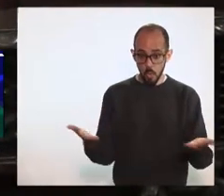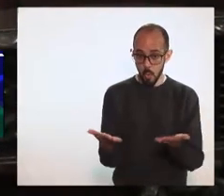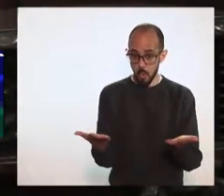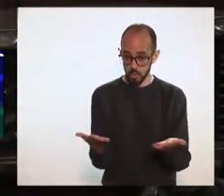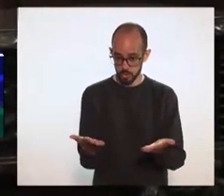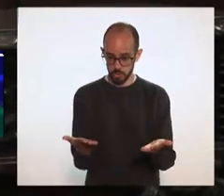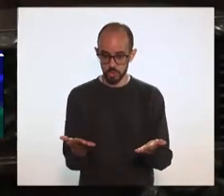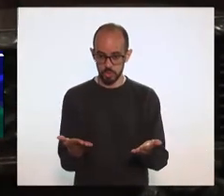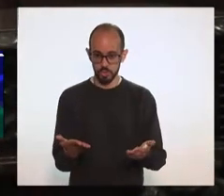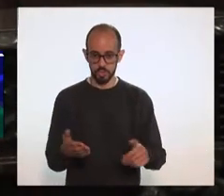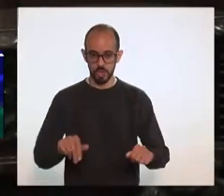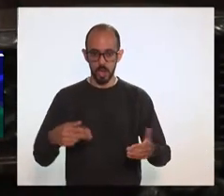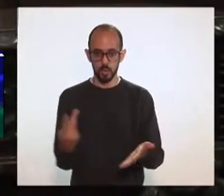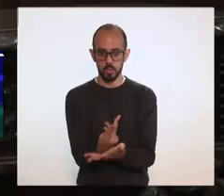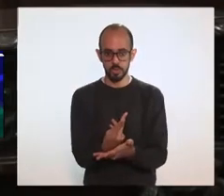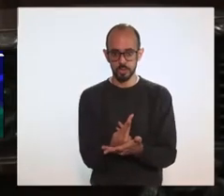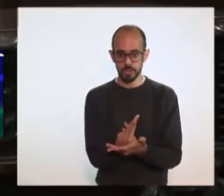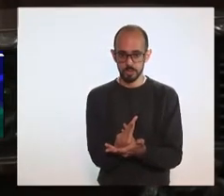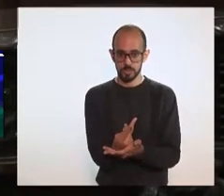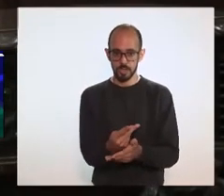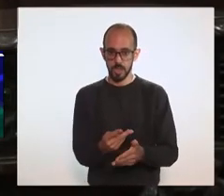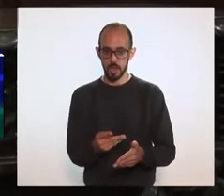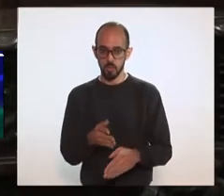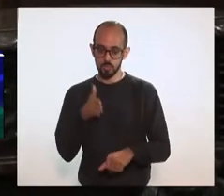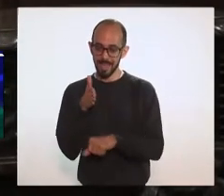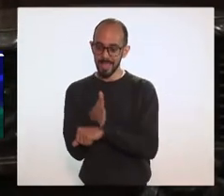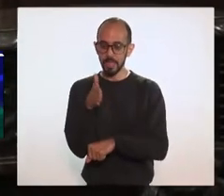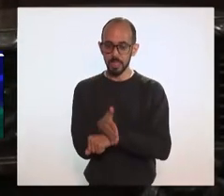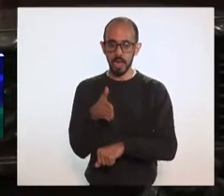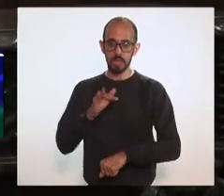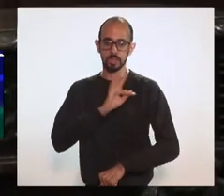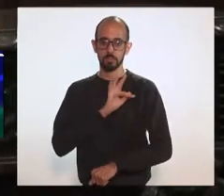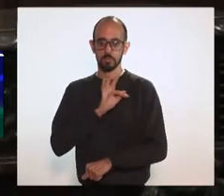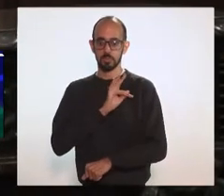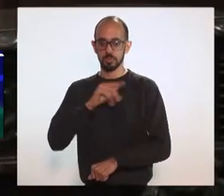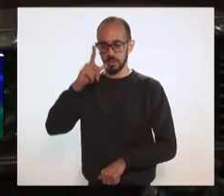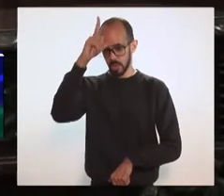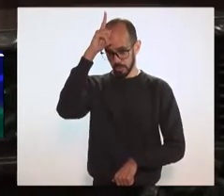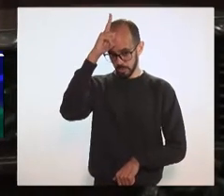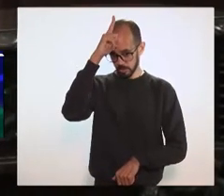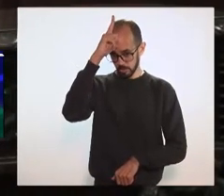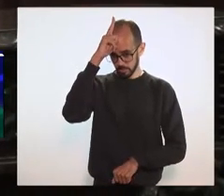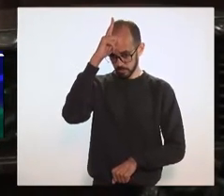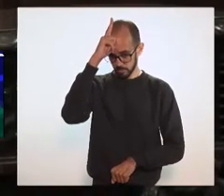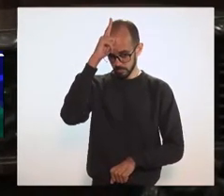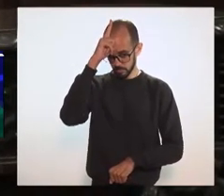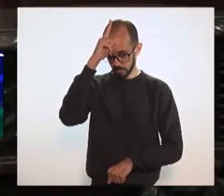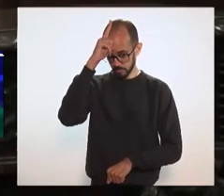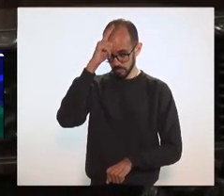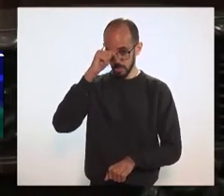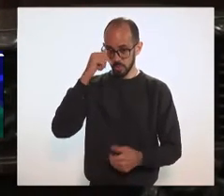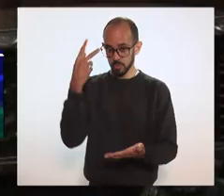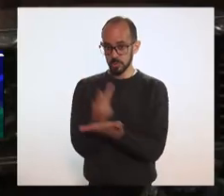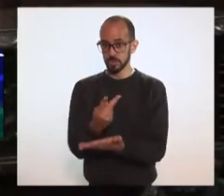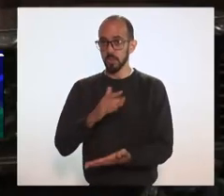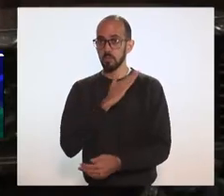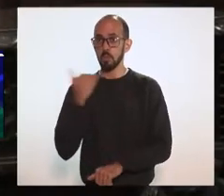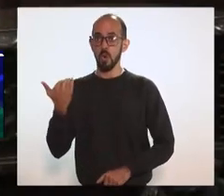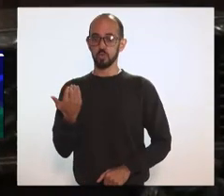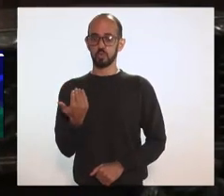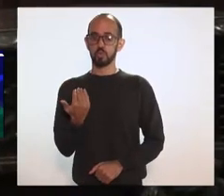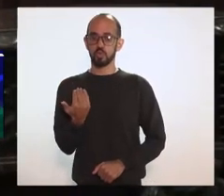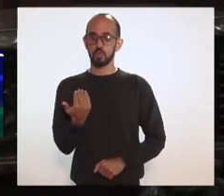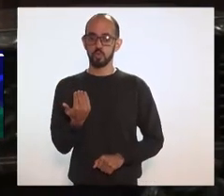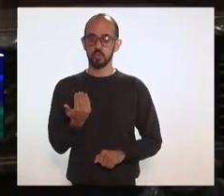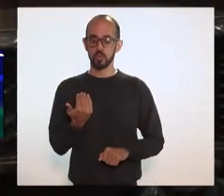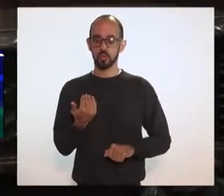hoje, houve uma operação policial no Complexo do Alemão que deixou uma pessoa morta. A gente vem